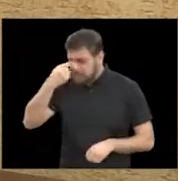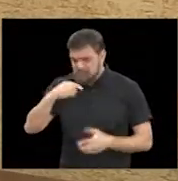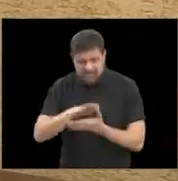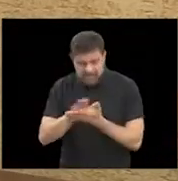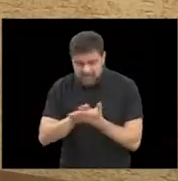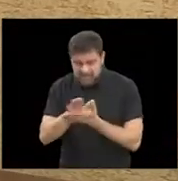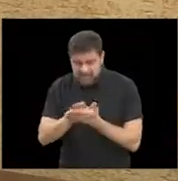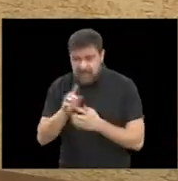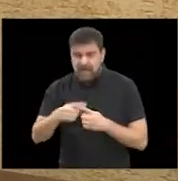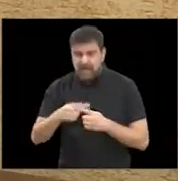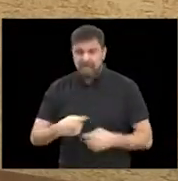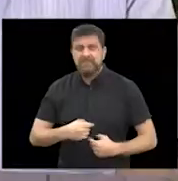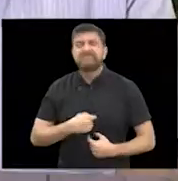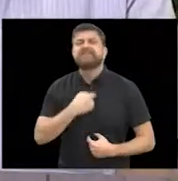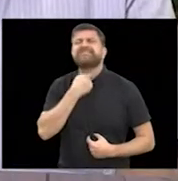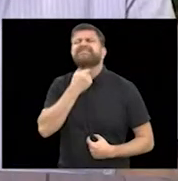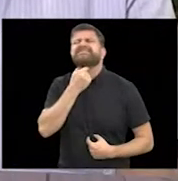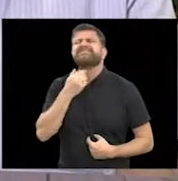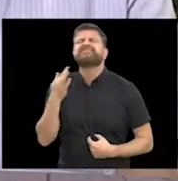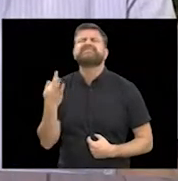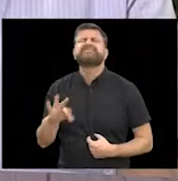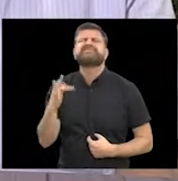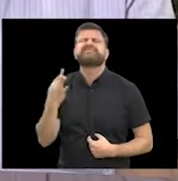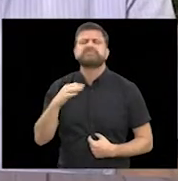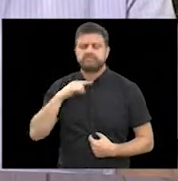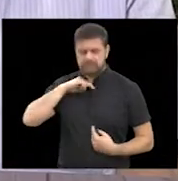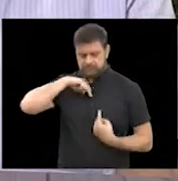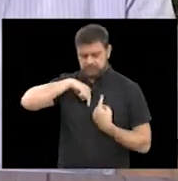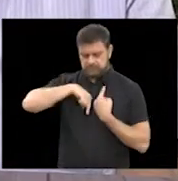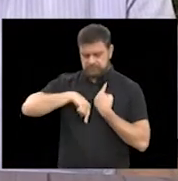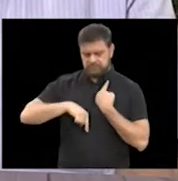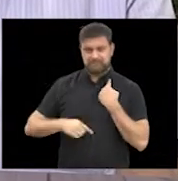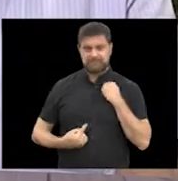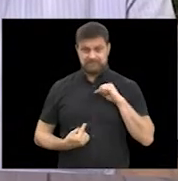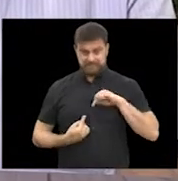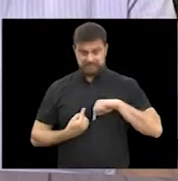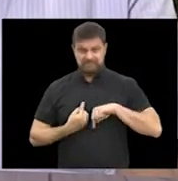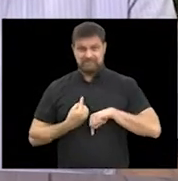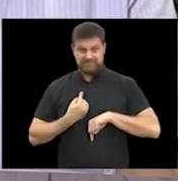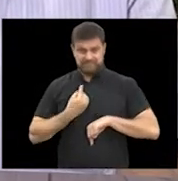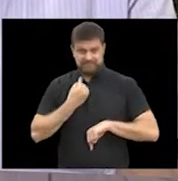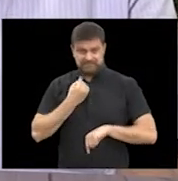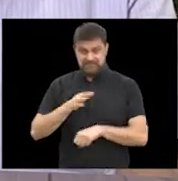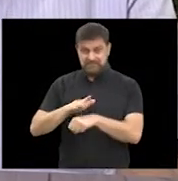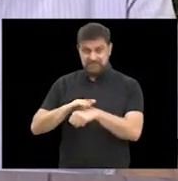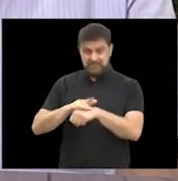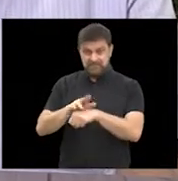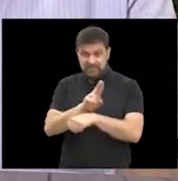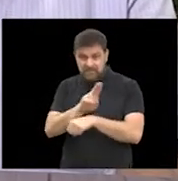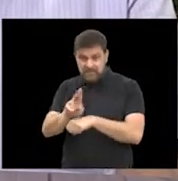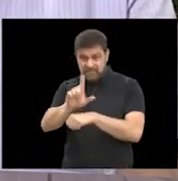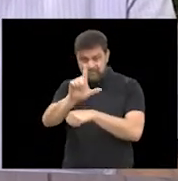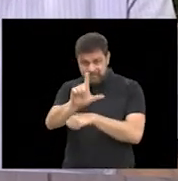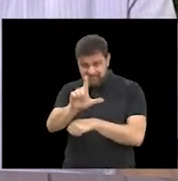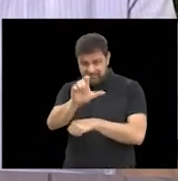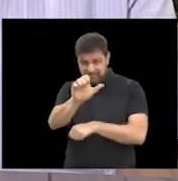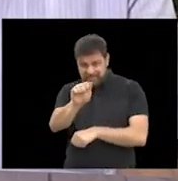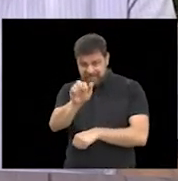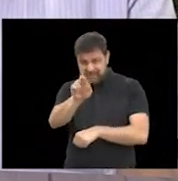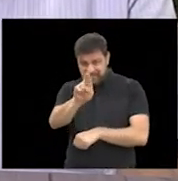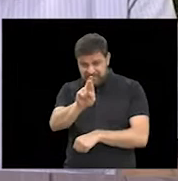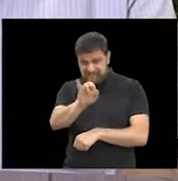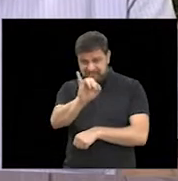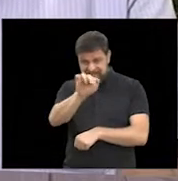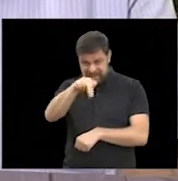porque o suco machucou, né? Conseguiu fazer até uma laringite. Né? E já existem casos onde a